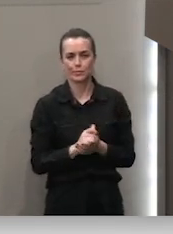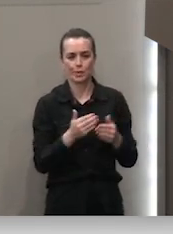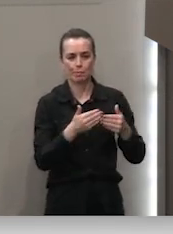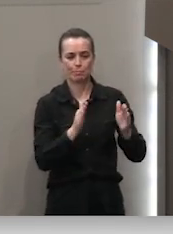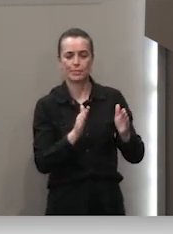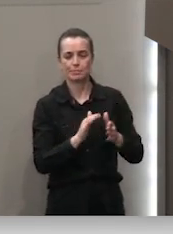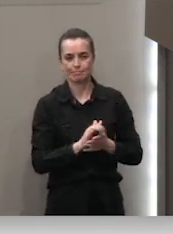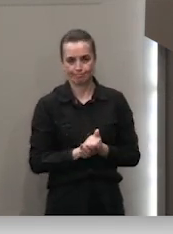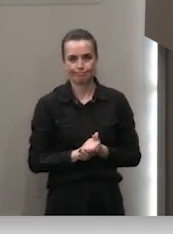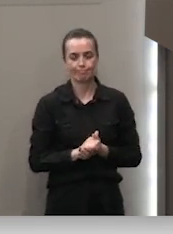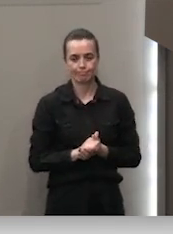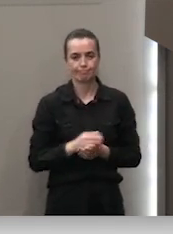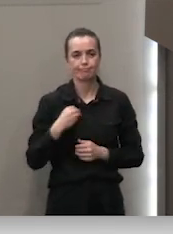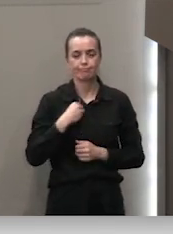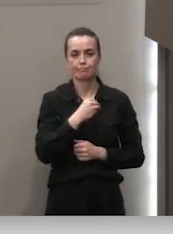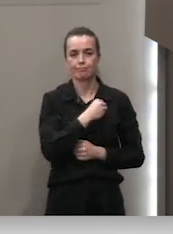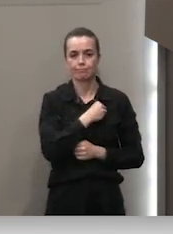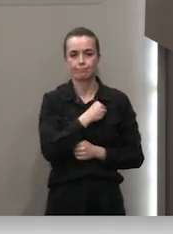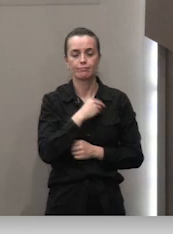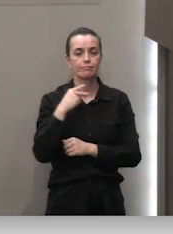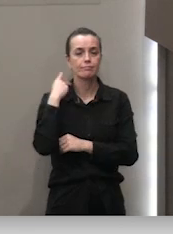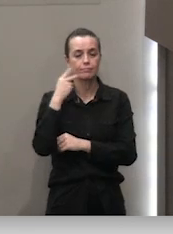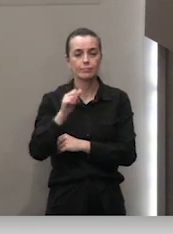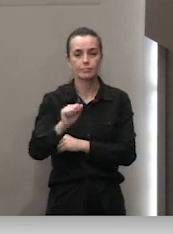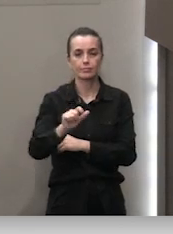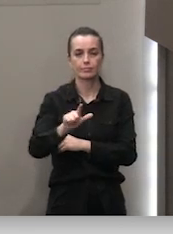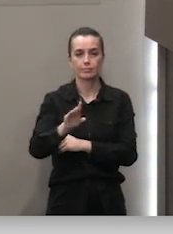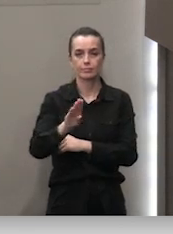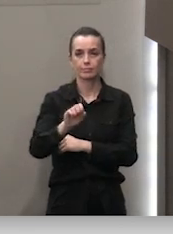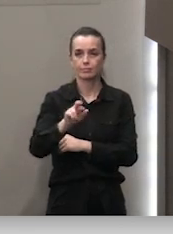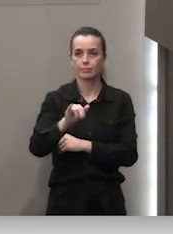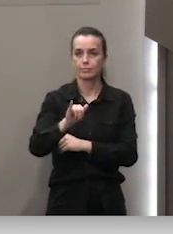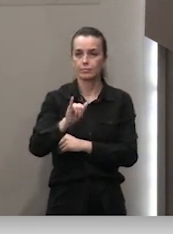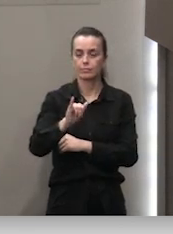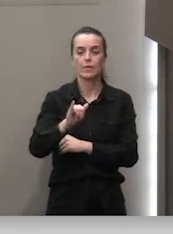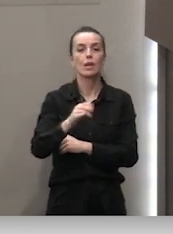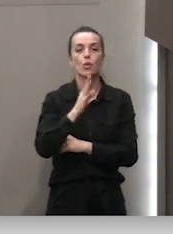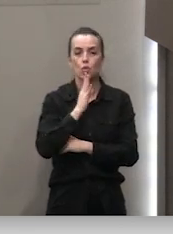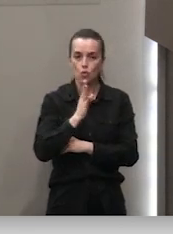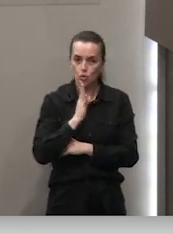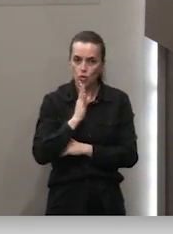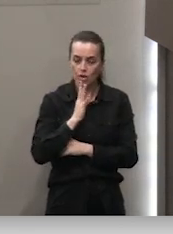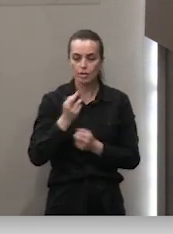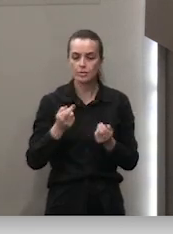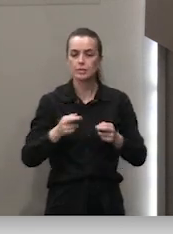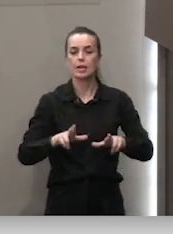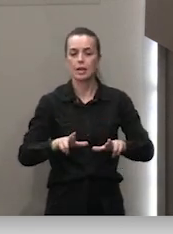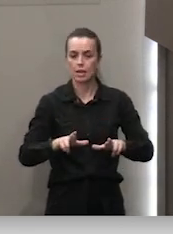Doutor Oberi conhece bem essa área. Isso é inaceitável.